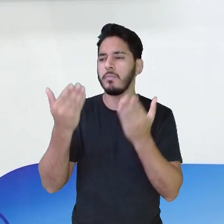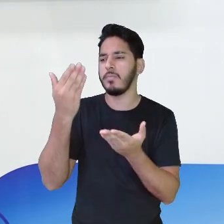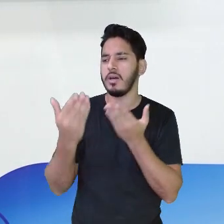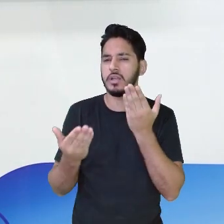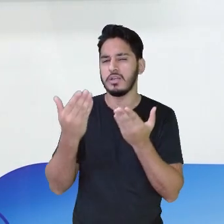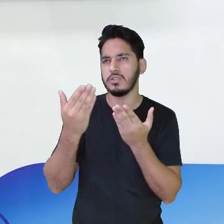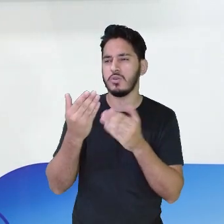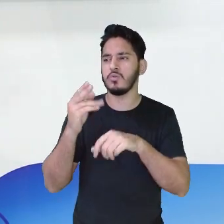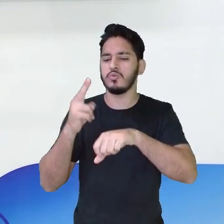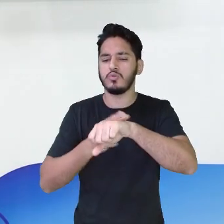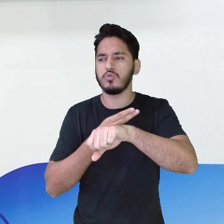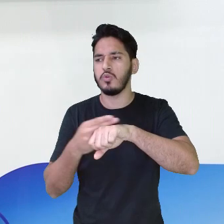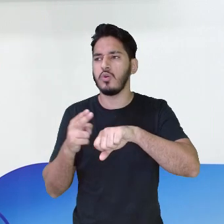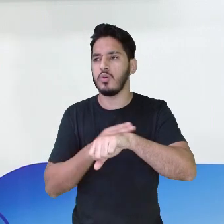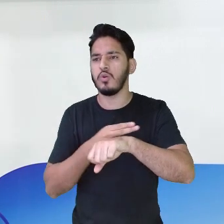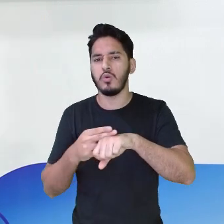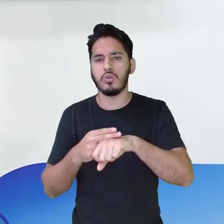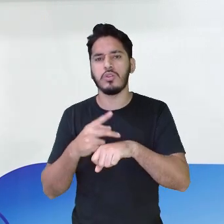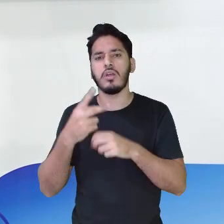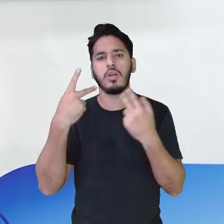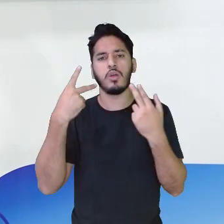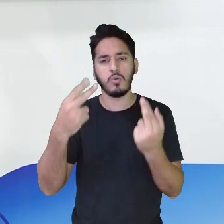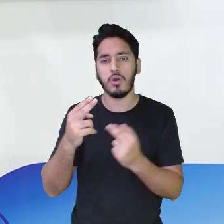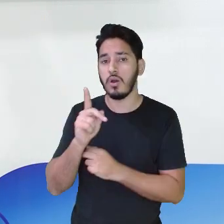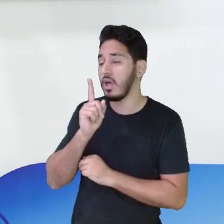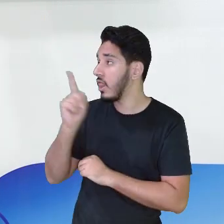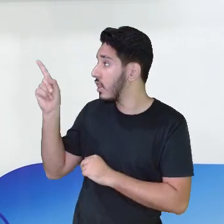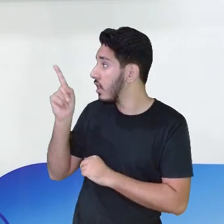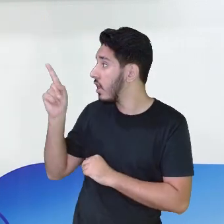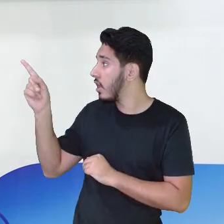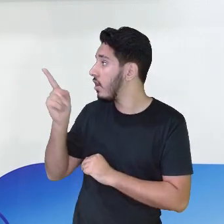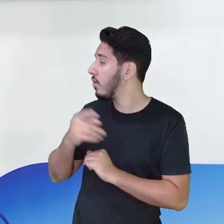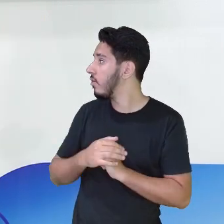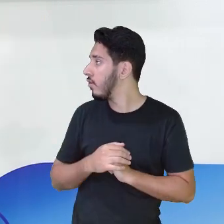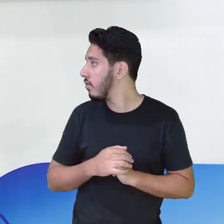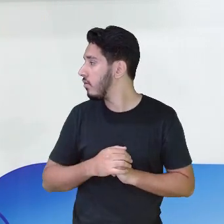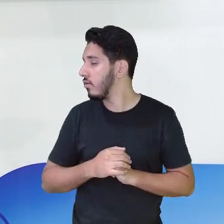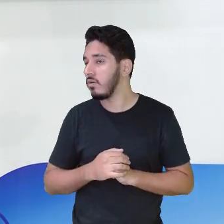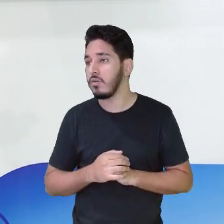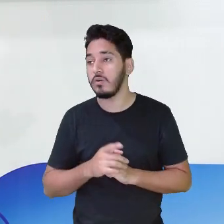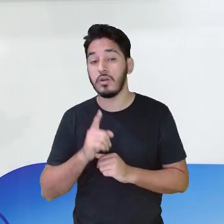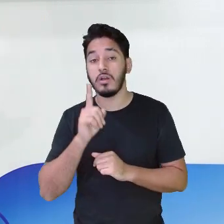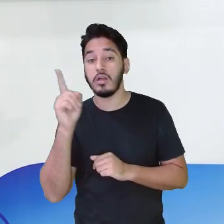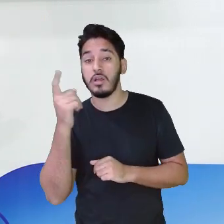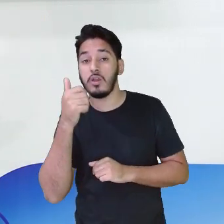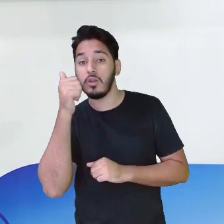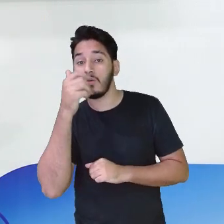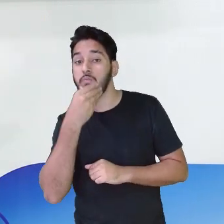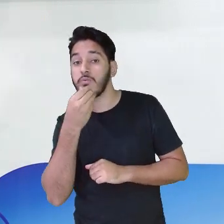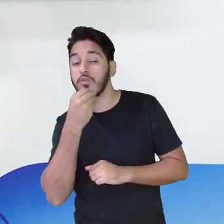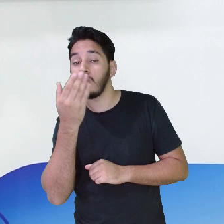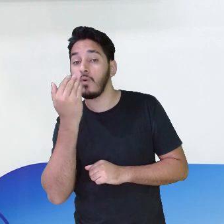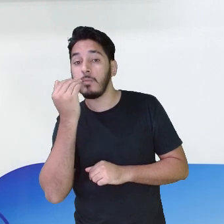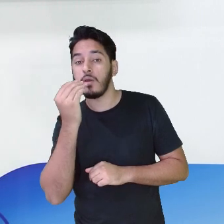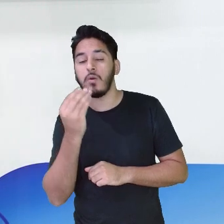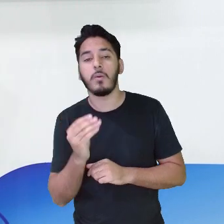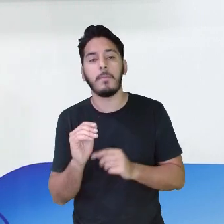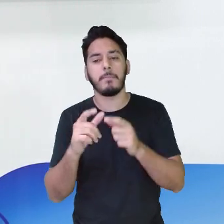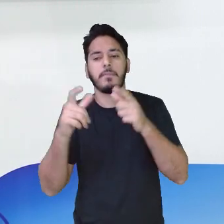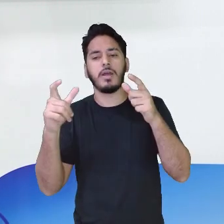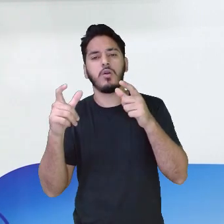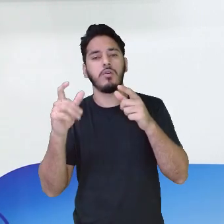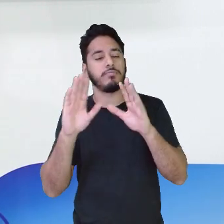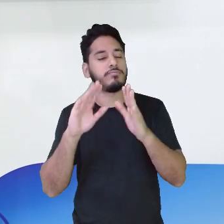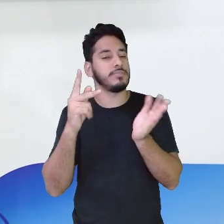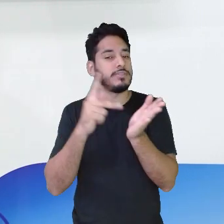no chocolate, ela está aqui, ó. Ele comeu uma parte maior. Na verdade,